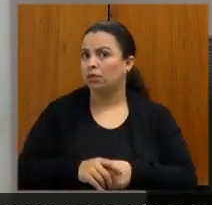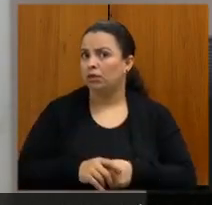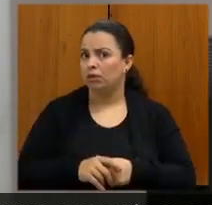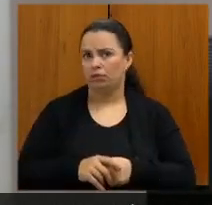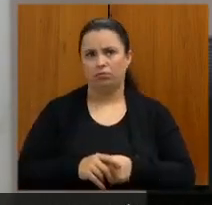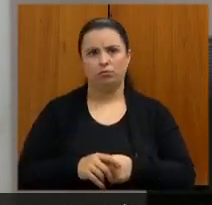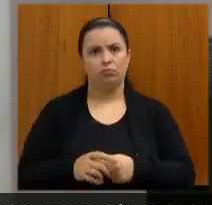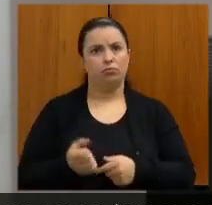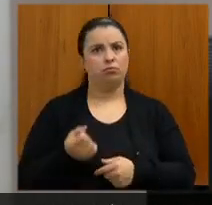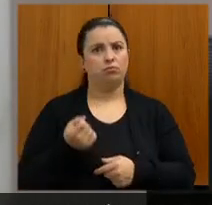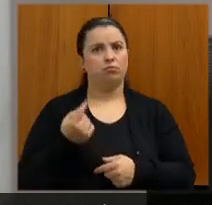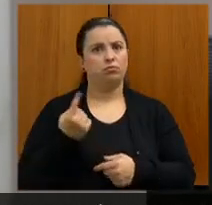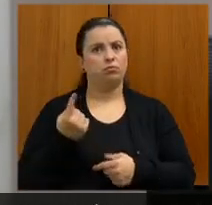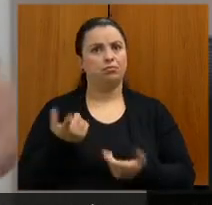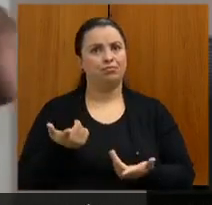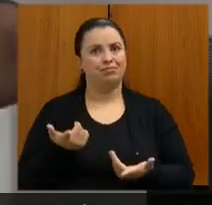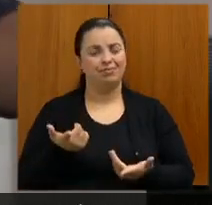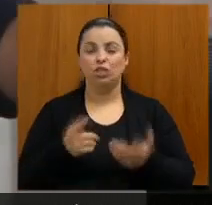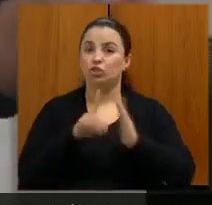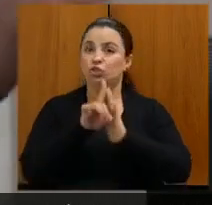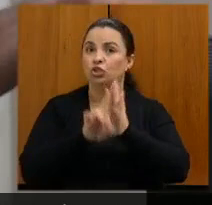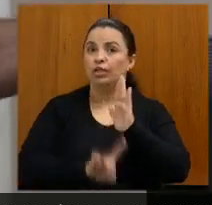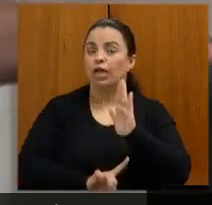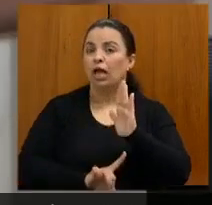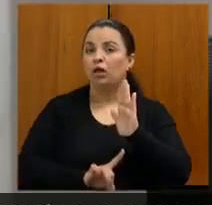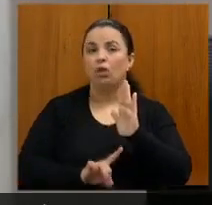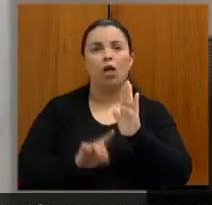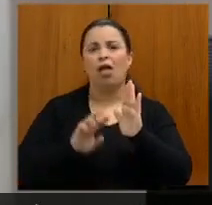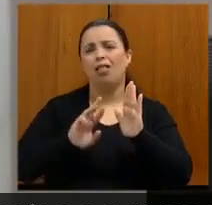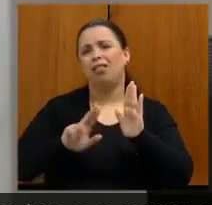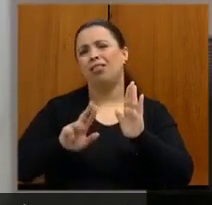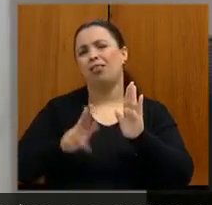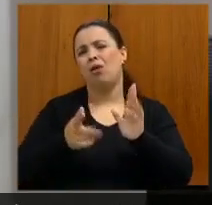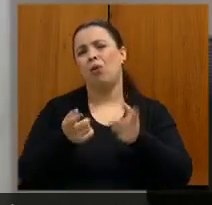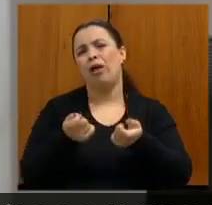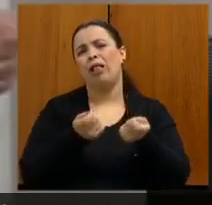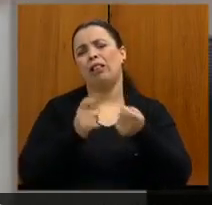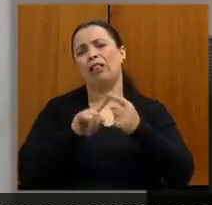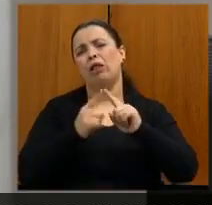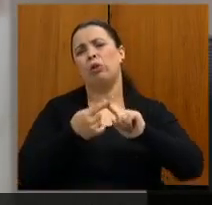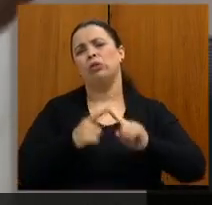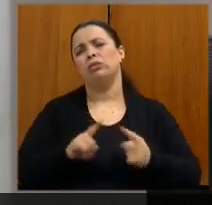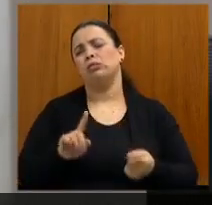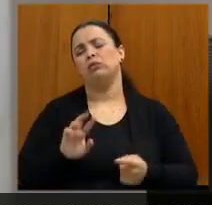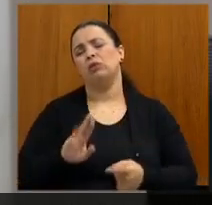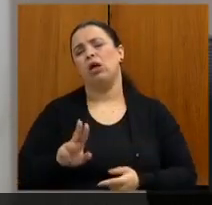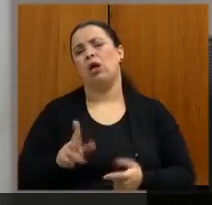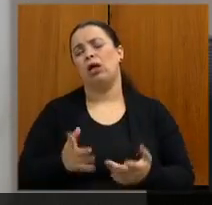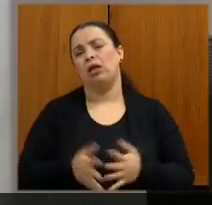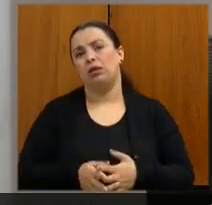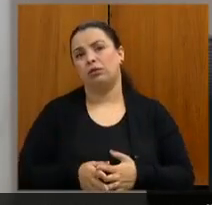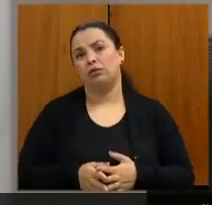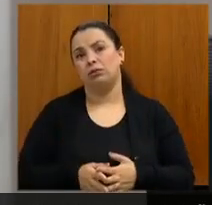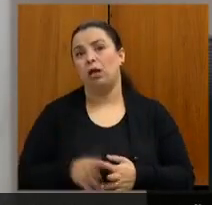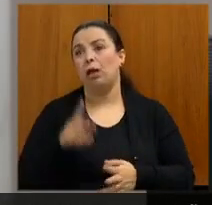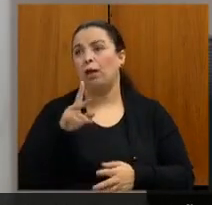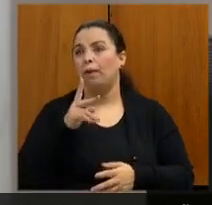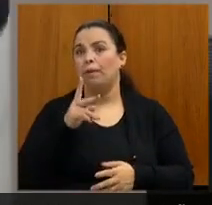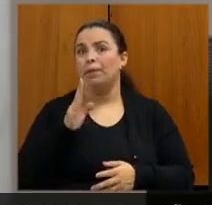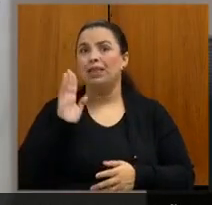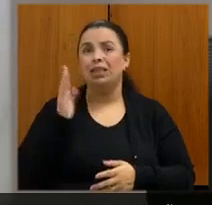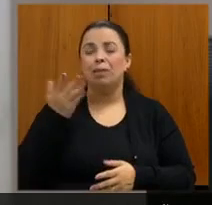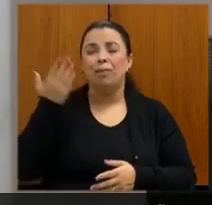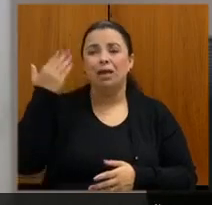negociam direitos e isso estava na origem das nossas conversas em 2014